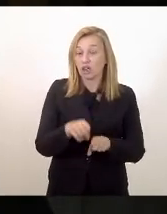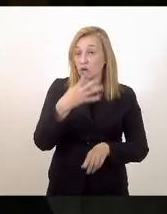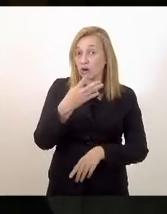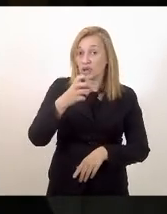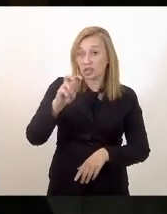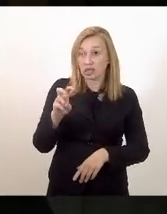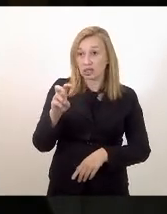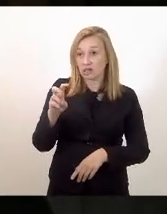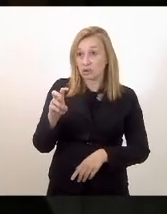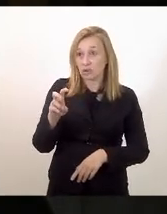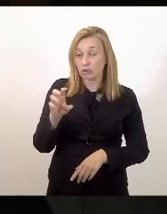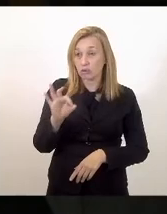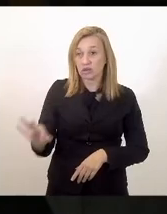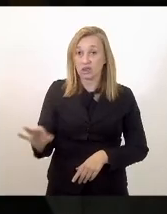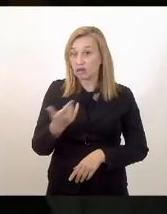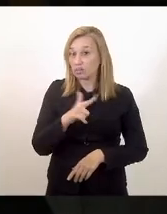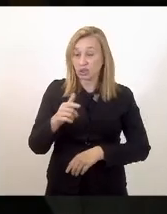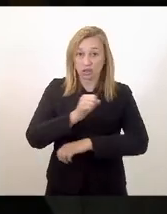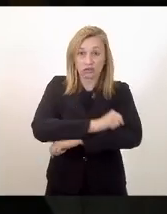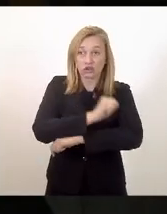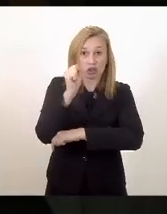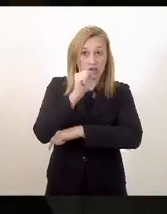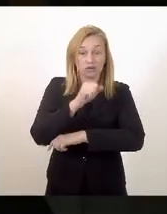45% da sala dos professores não tem janela.